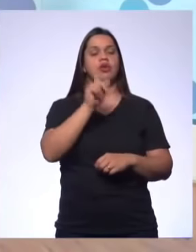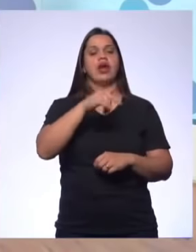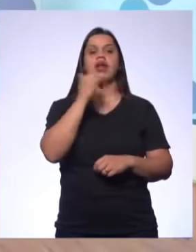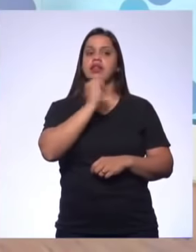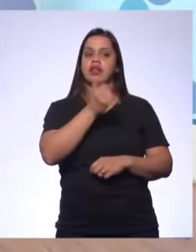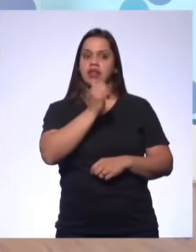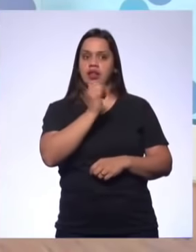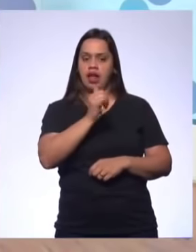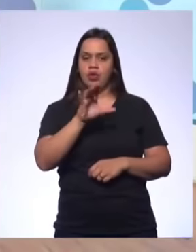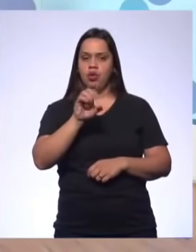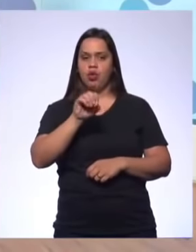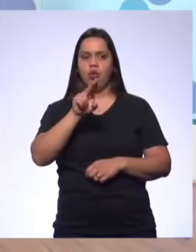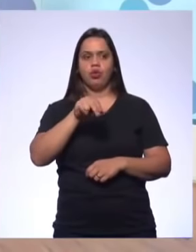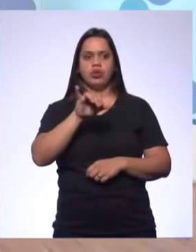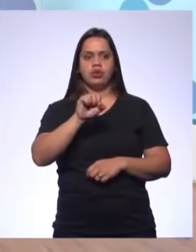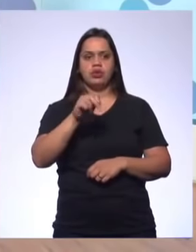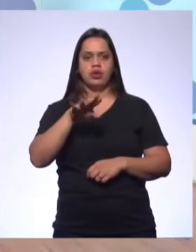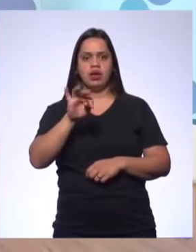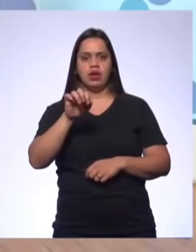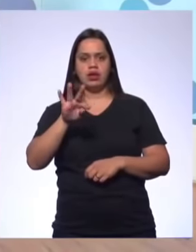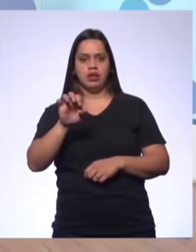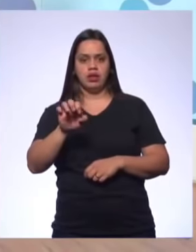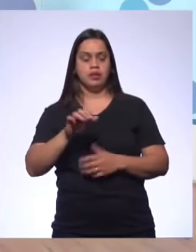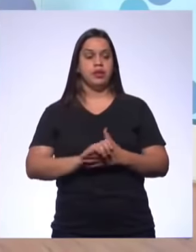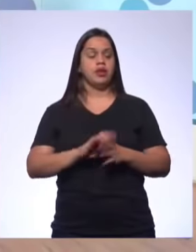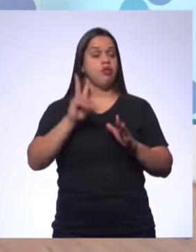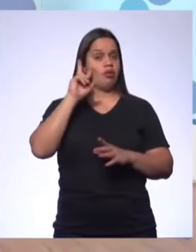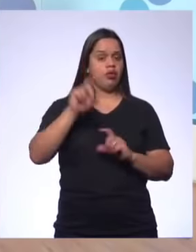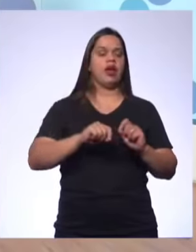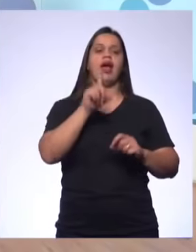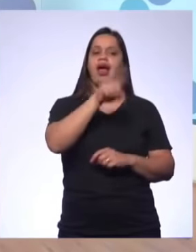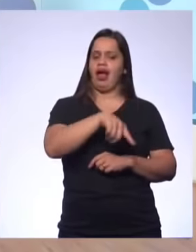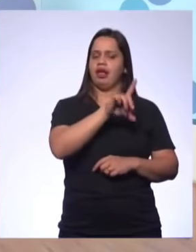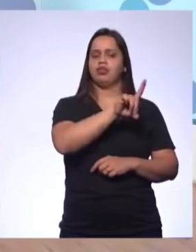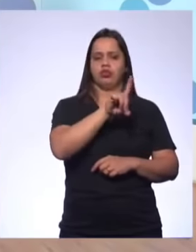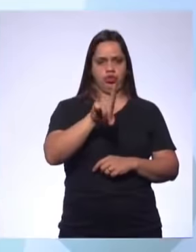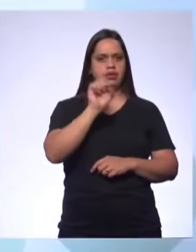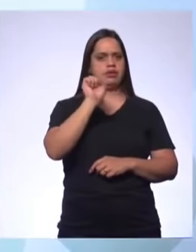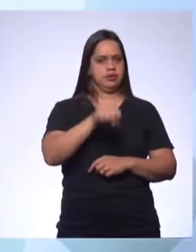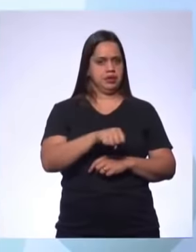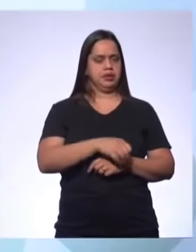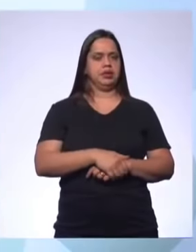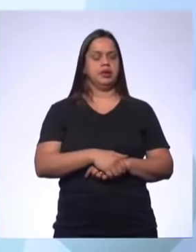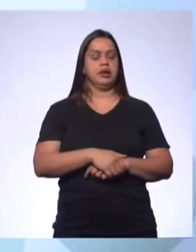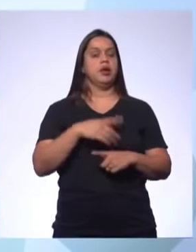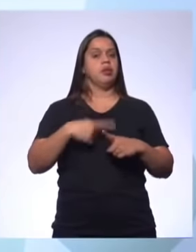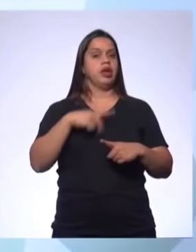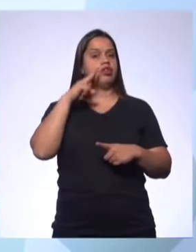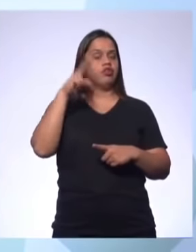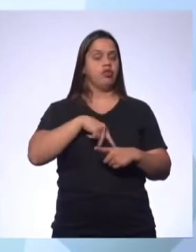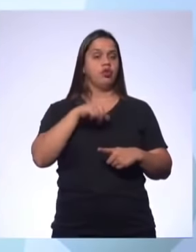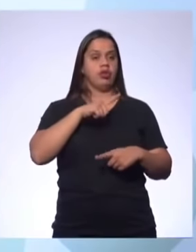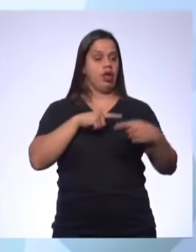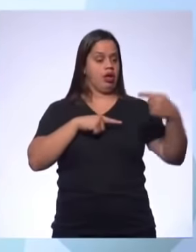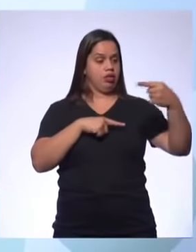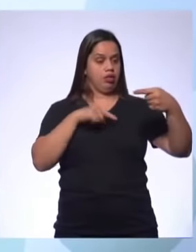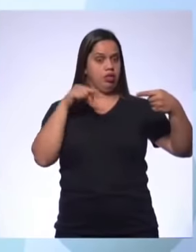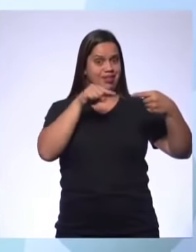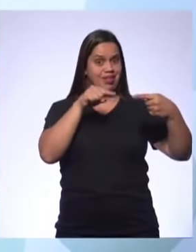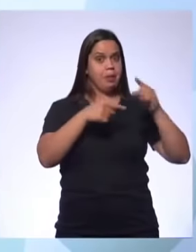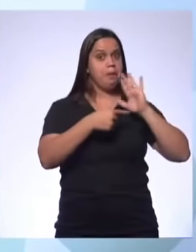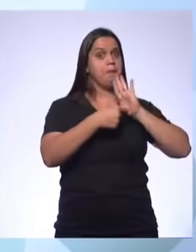meus amores. É o discurso direto, sim, né? Nós vemos aí pela travessão, que indica